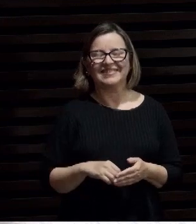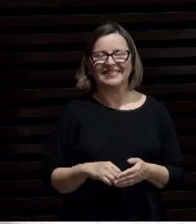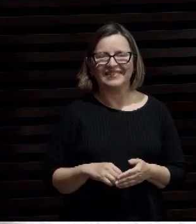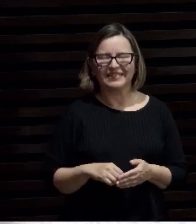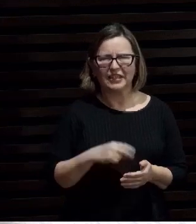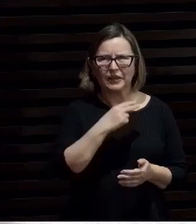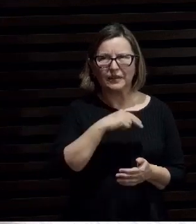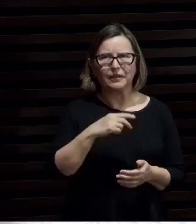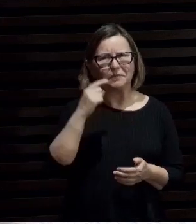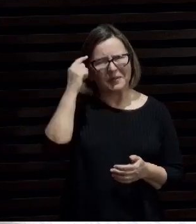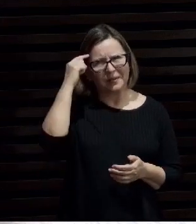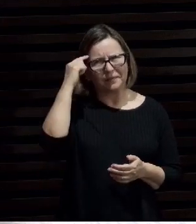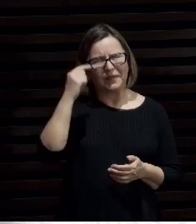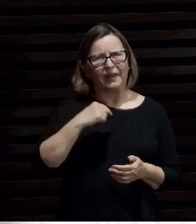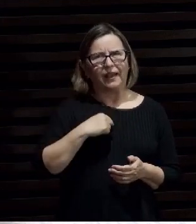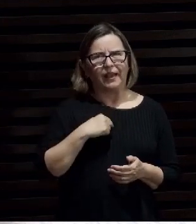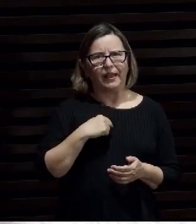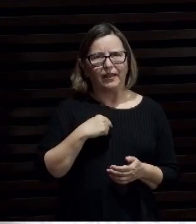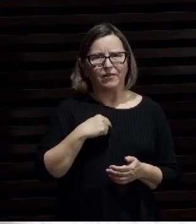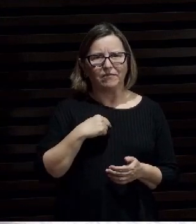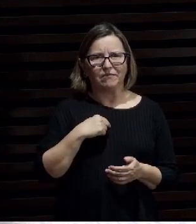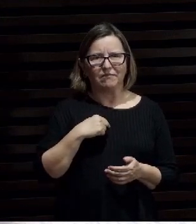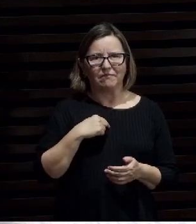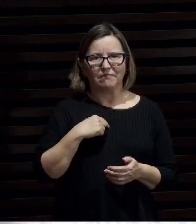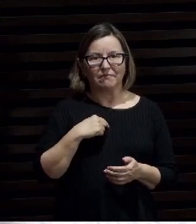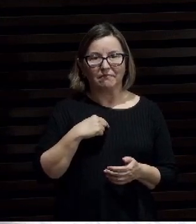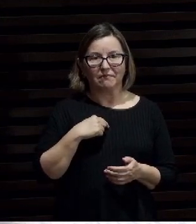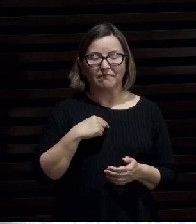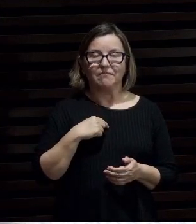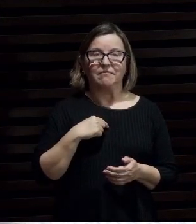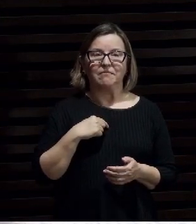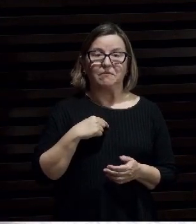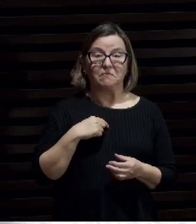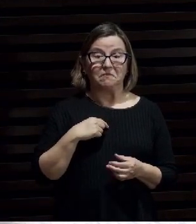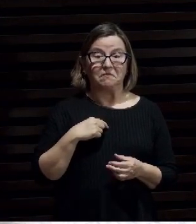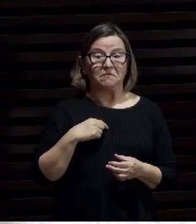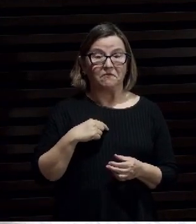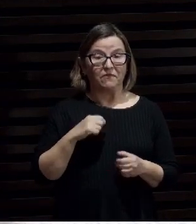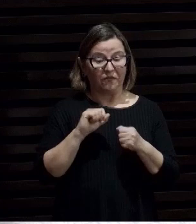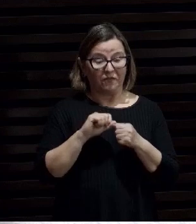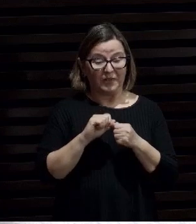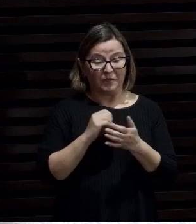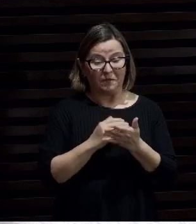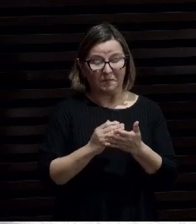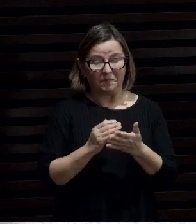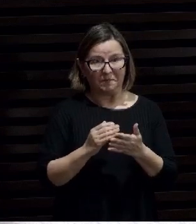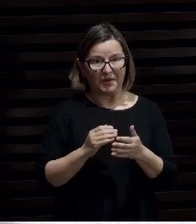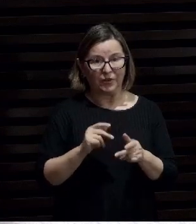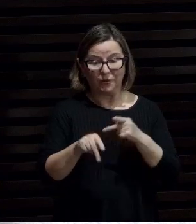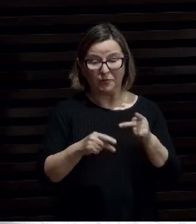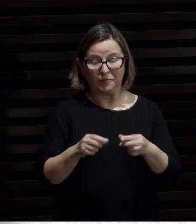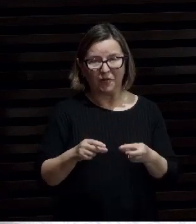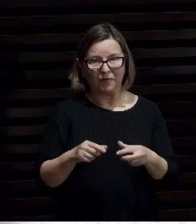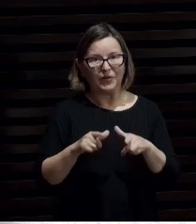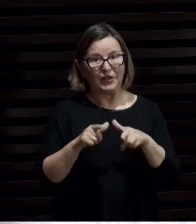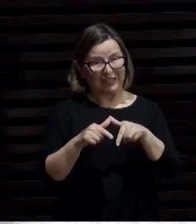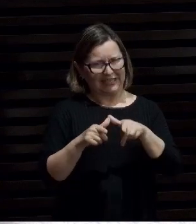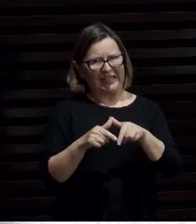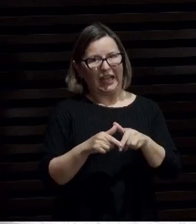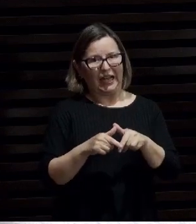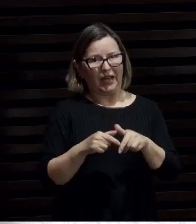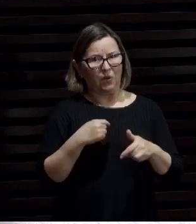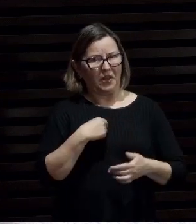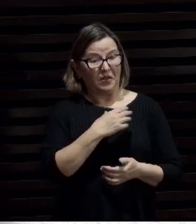eu sou do povo de Israel, eu tenho a Bíblia do Deus verdadeiro, eu sou um descendente de